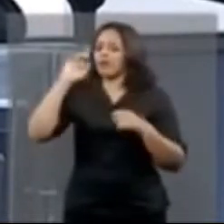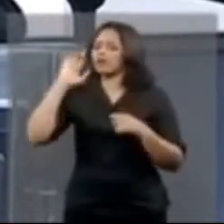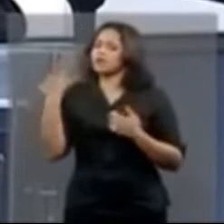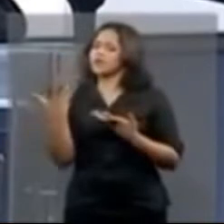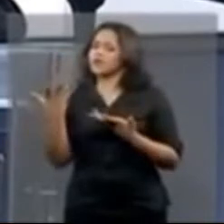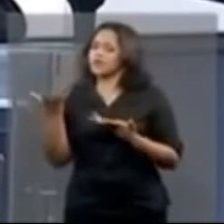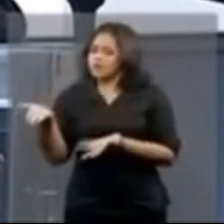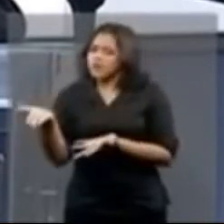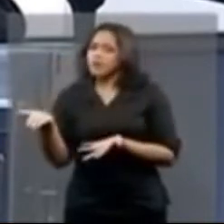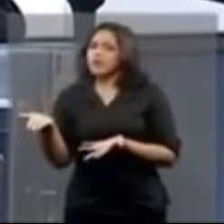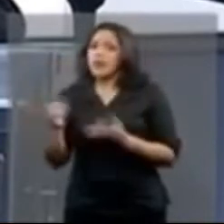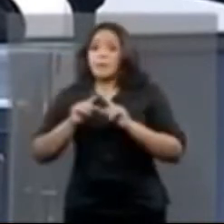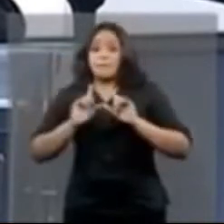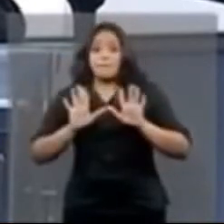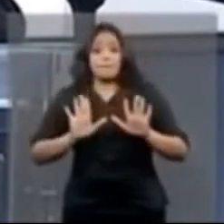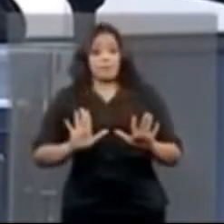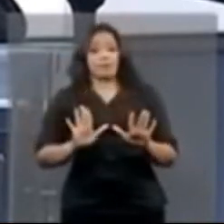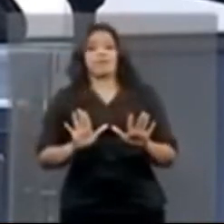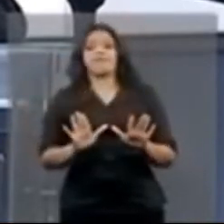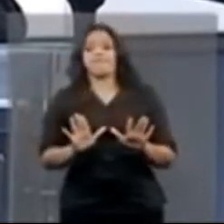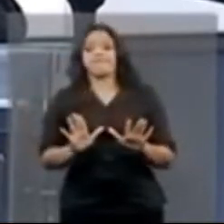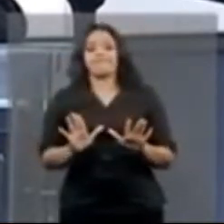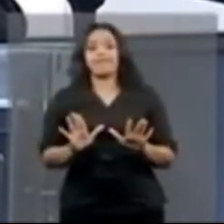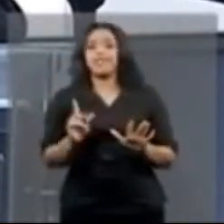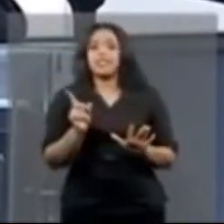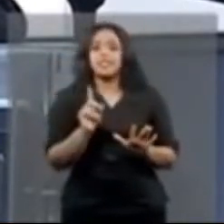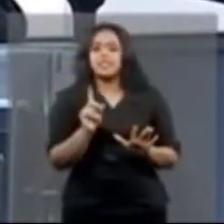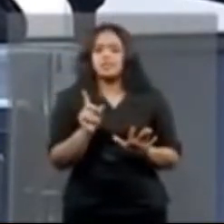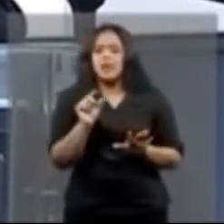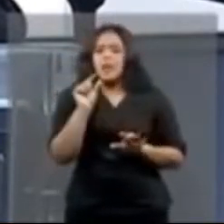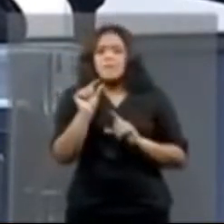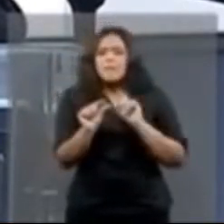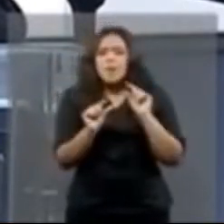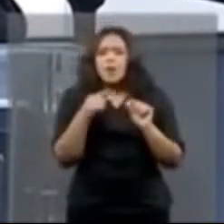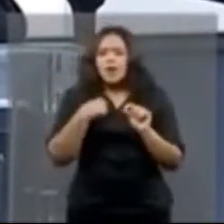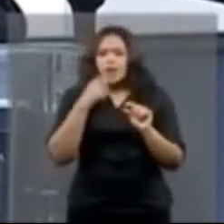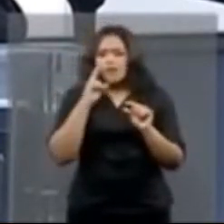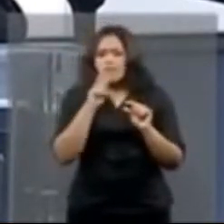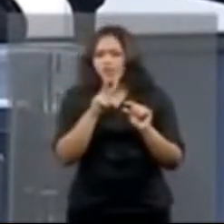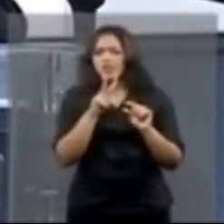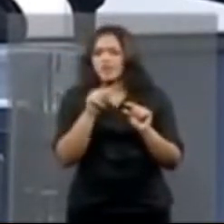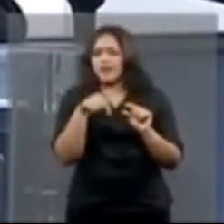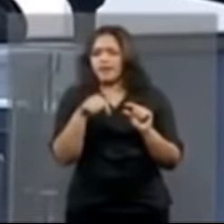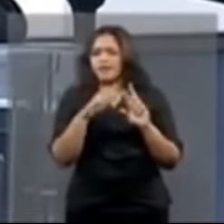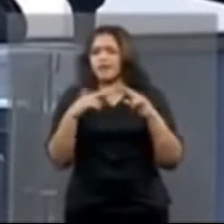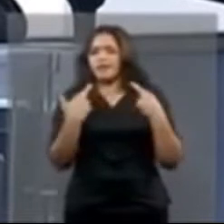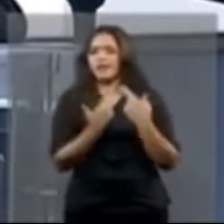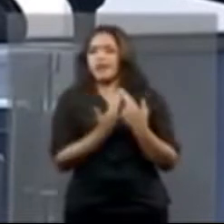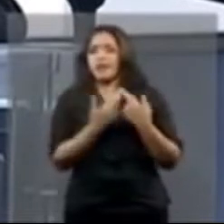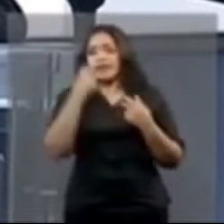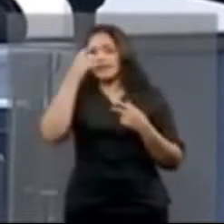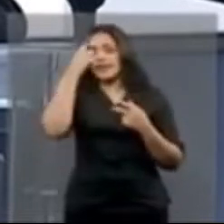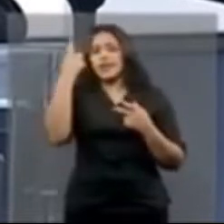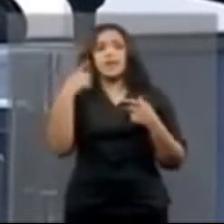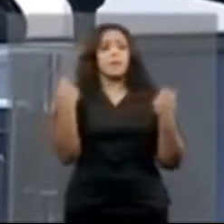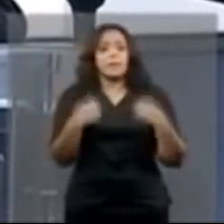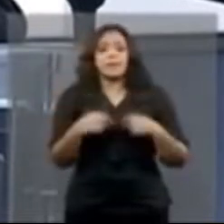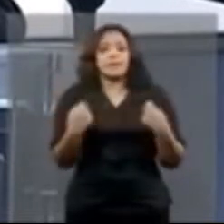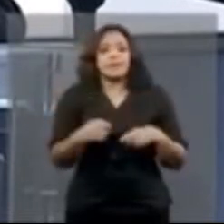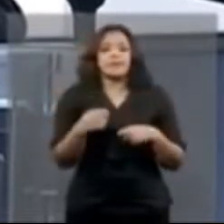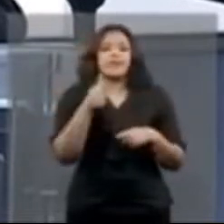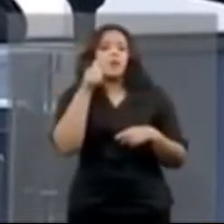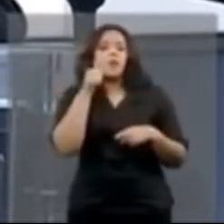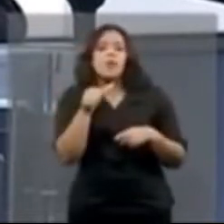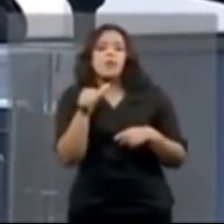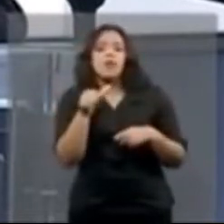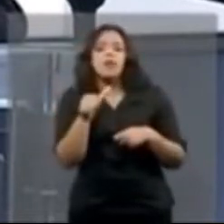tal. Mas não foram poucas vezes que ouvi nesta audiência a ideia de que é necessário que a mulher